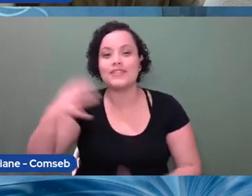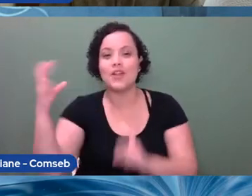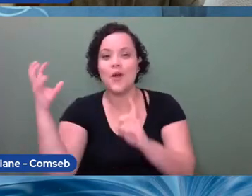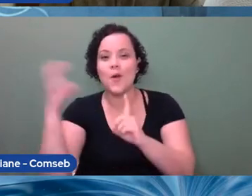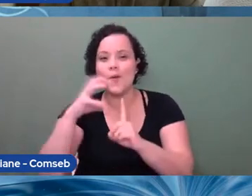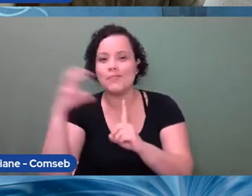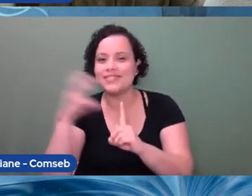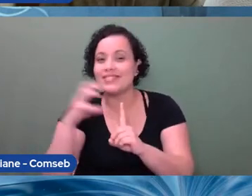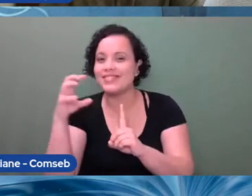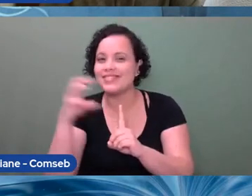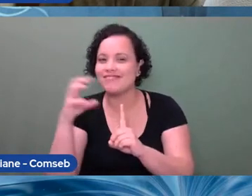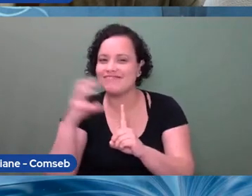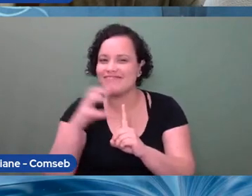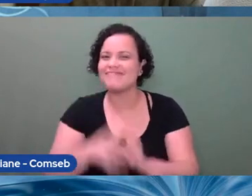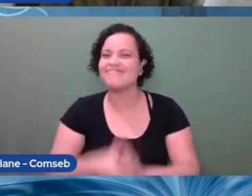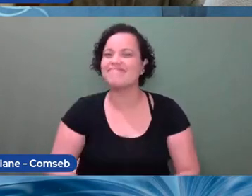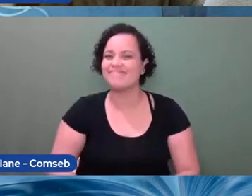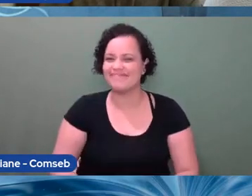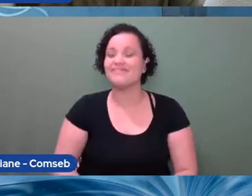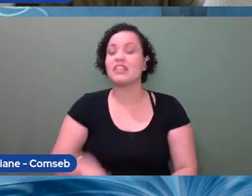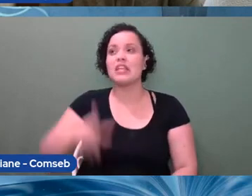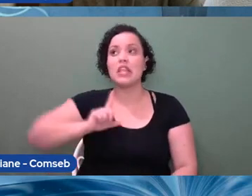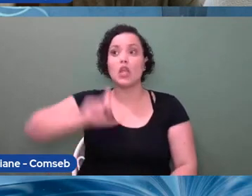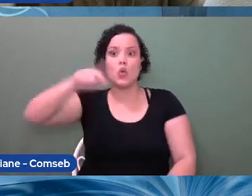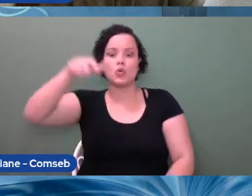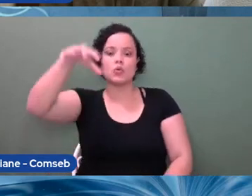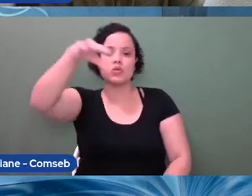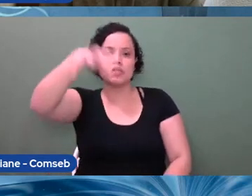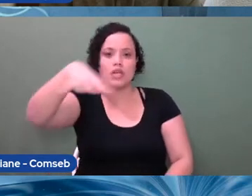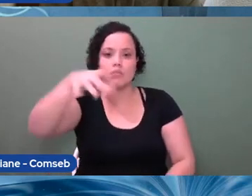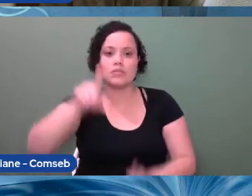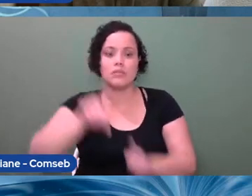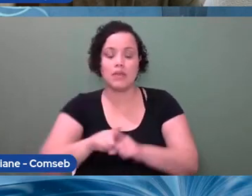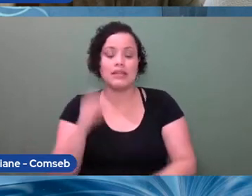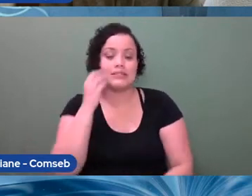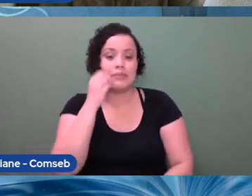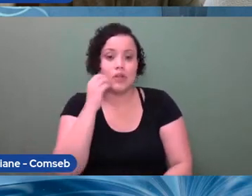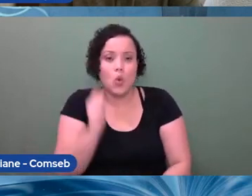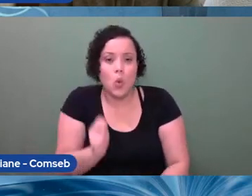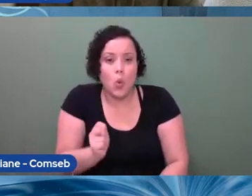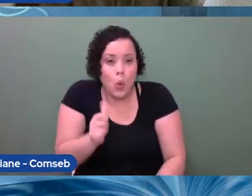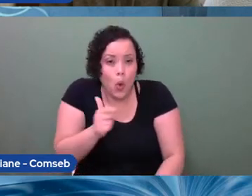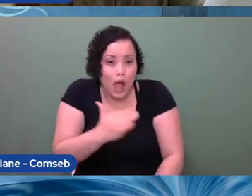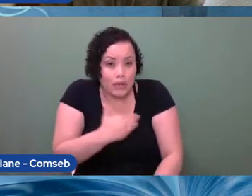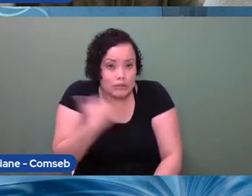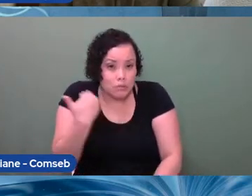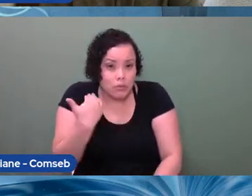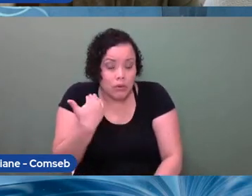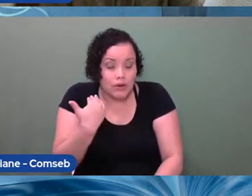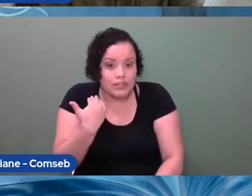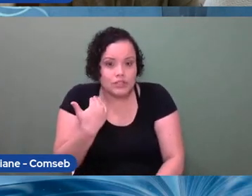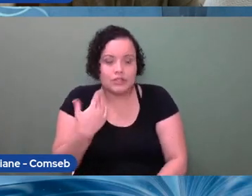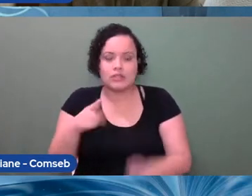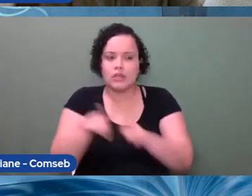Há outros campos, as experiências de quase-morte, em que se examinam